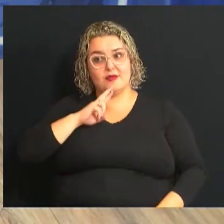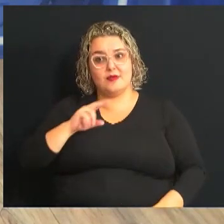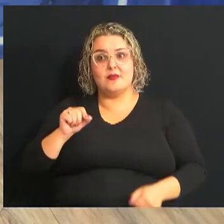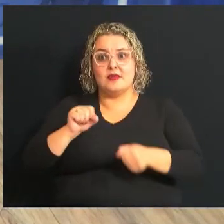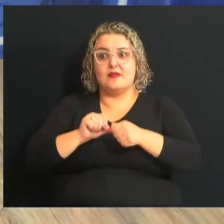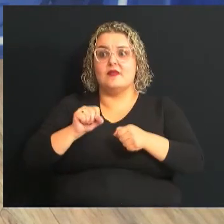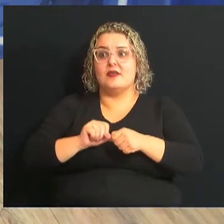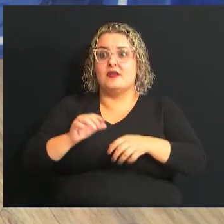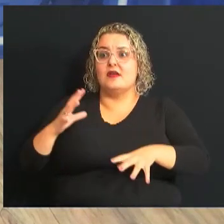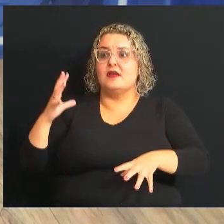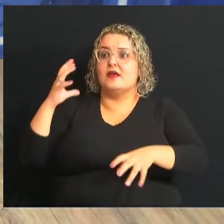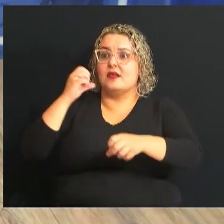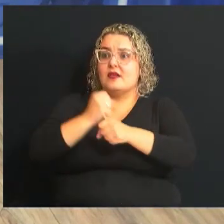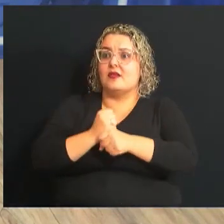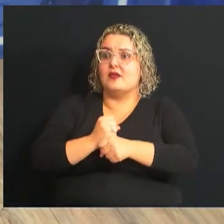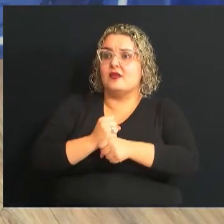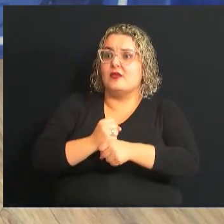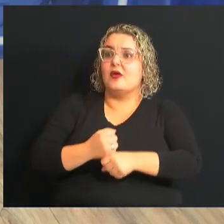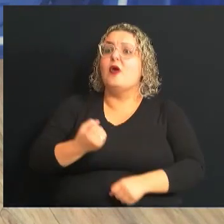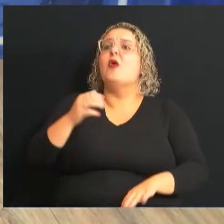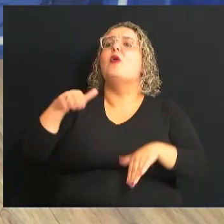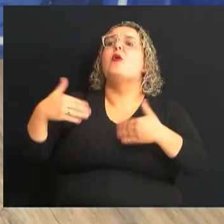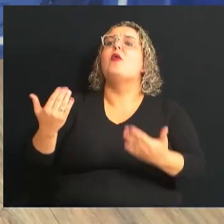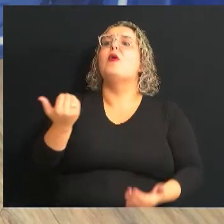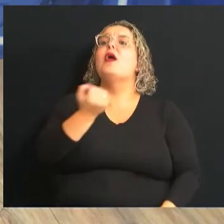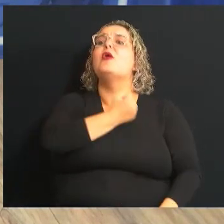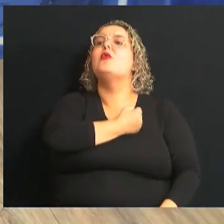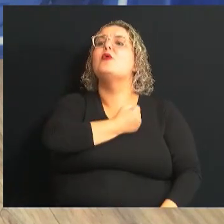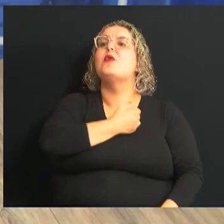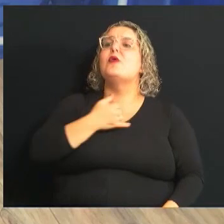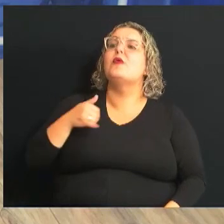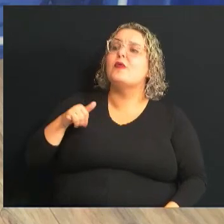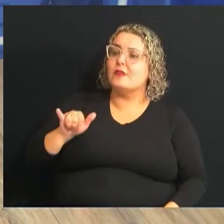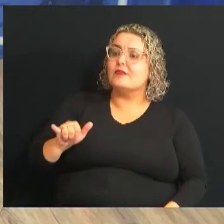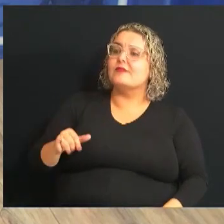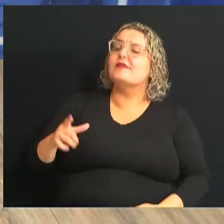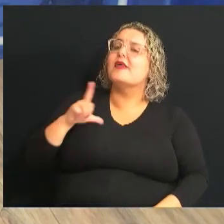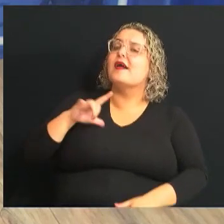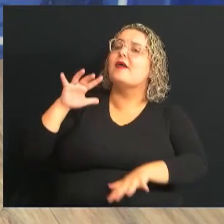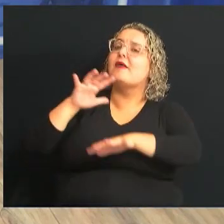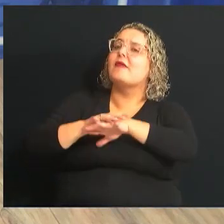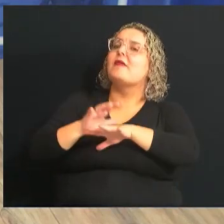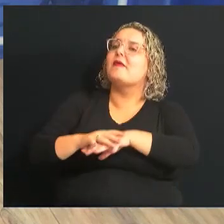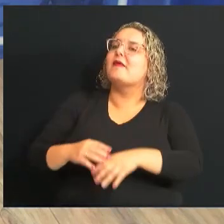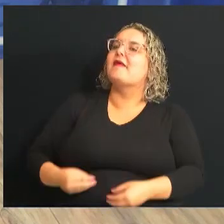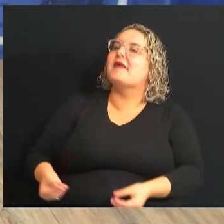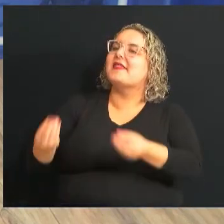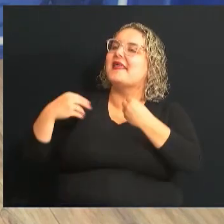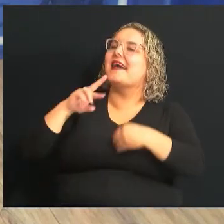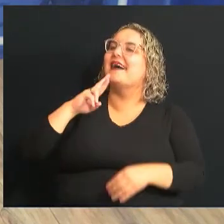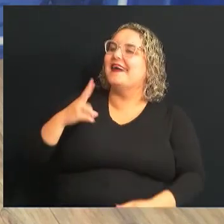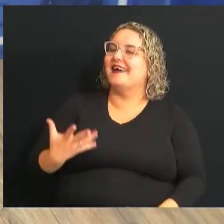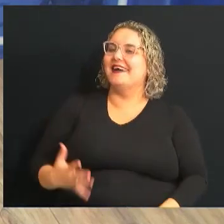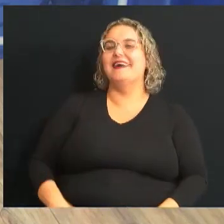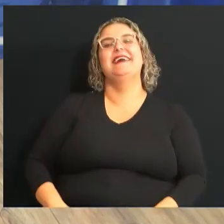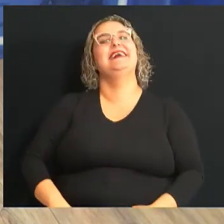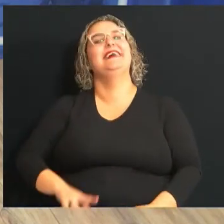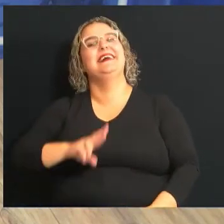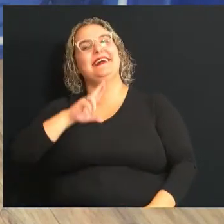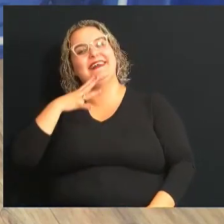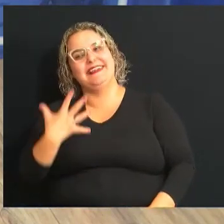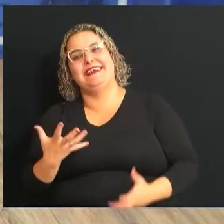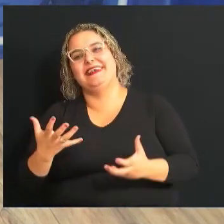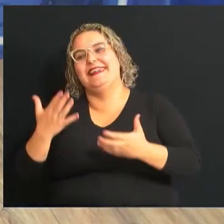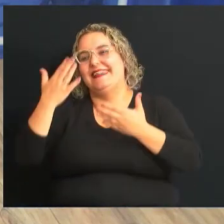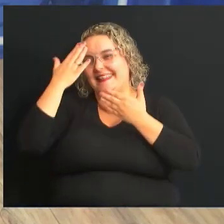quero saber o Y, qual que é o número. Tem uma fórmula aí do seu lado, depois você traz para a gente esse resultado. E quero agradecer